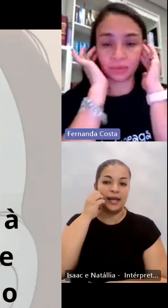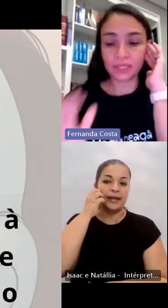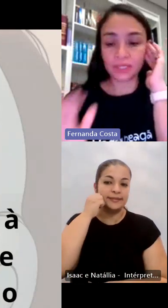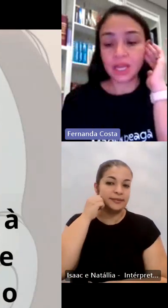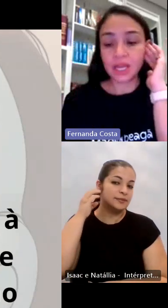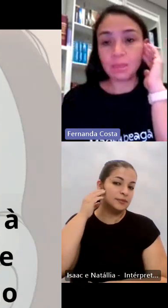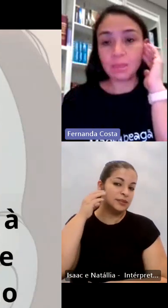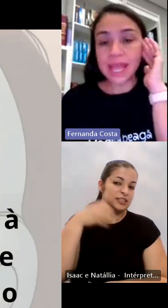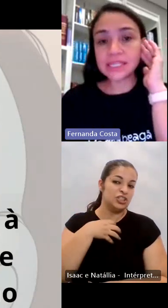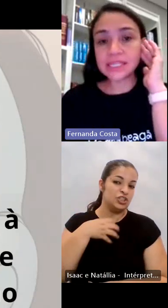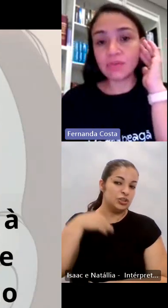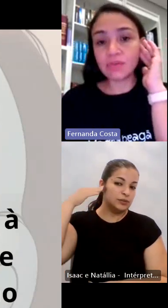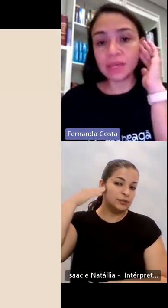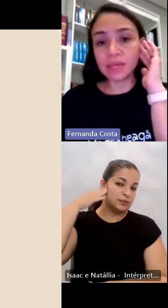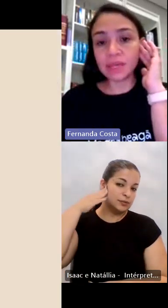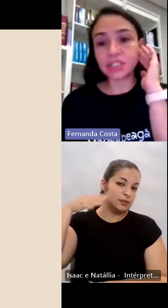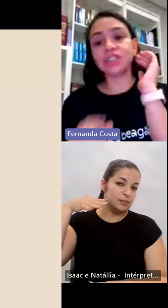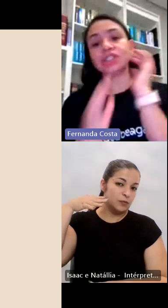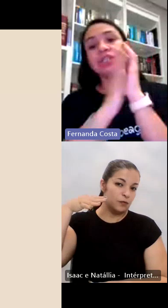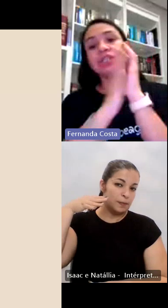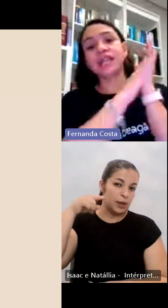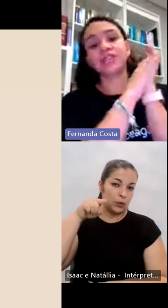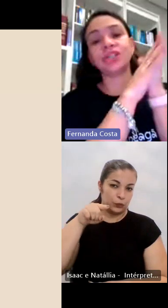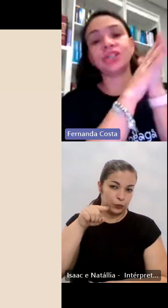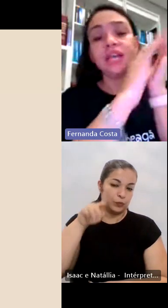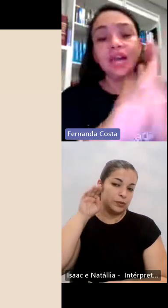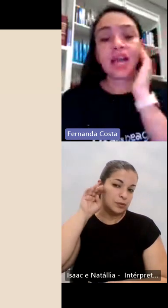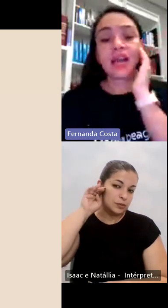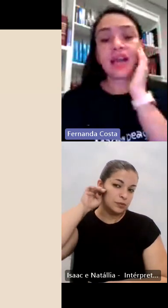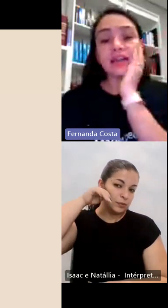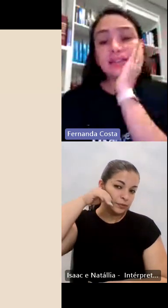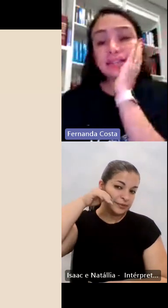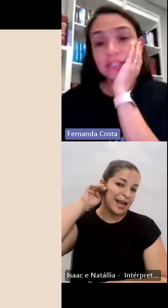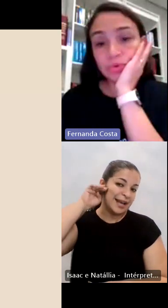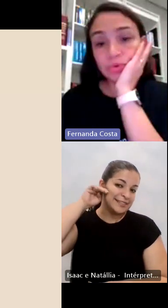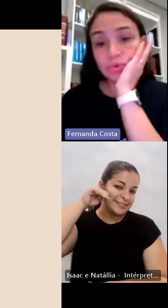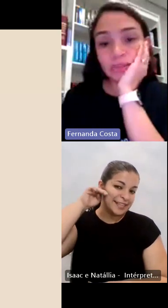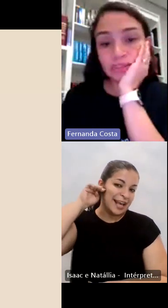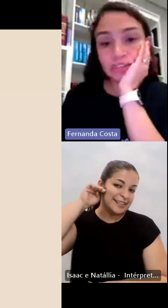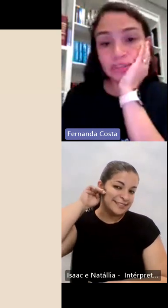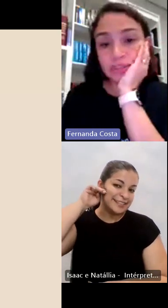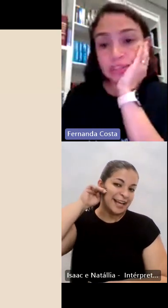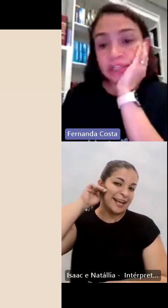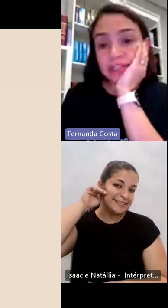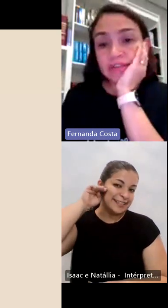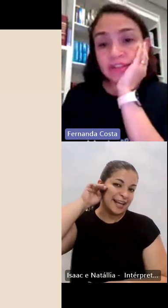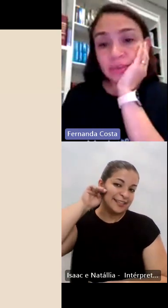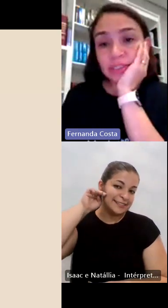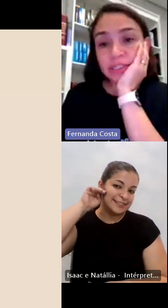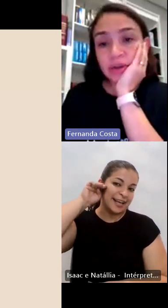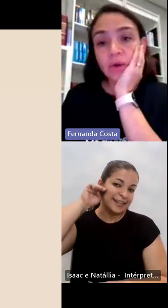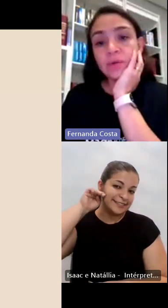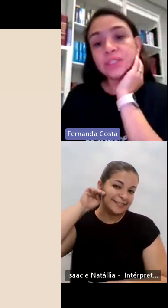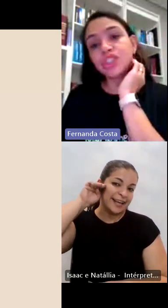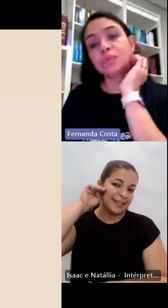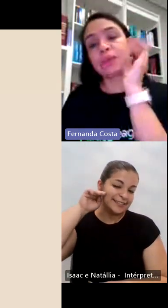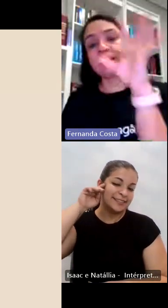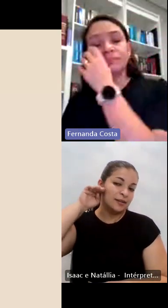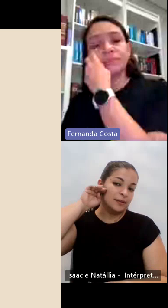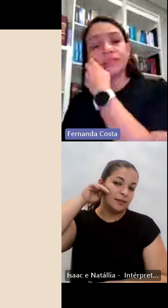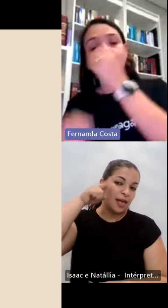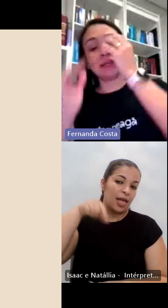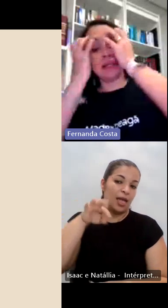movimento. Esse movimento que a gente sente é dessa tuba auditiva. Tá vendo aqui, ó, quando a